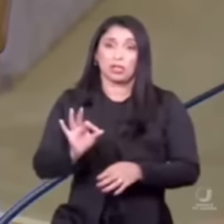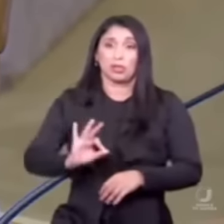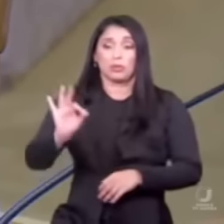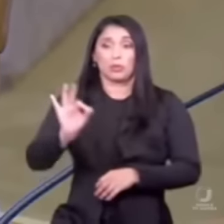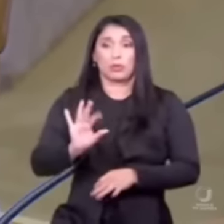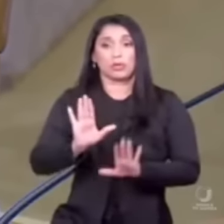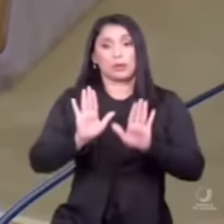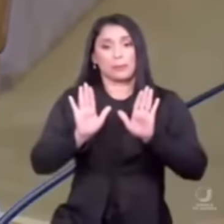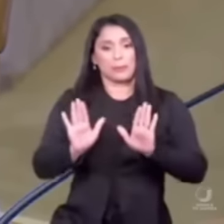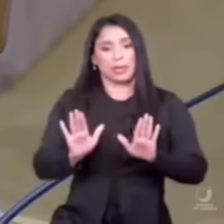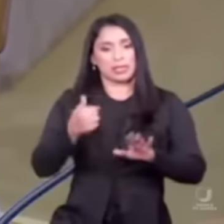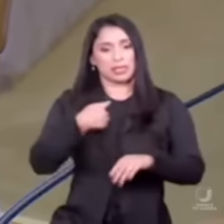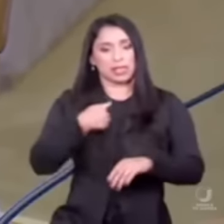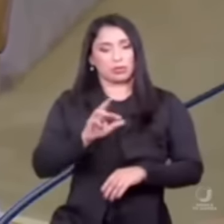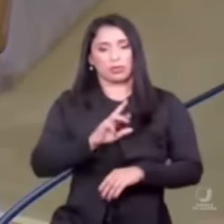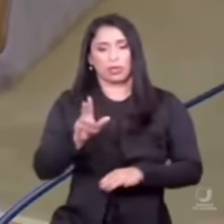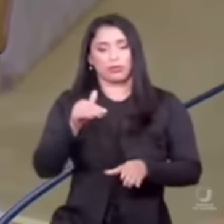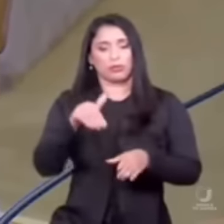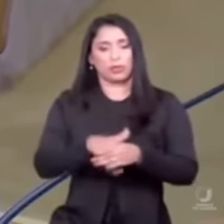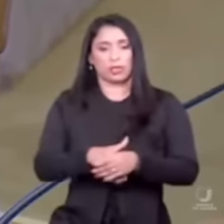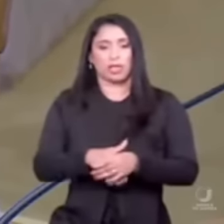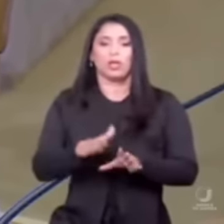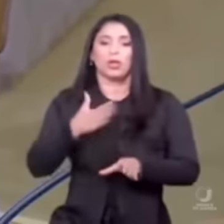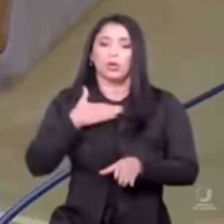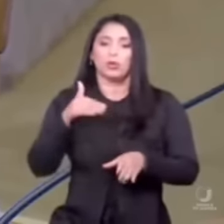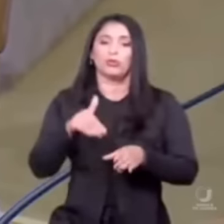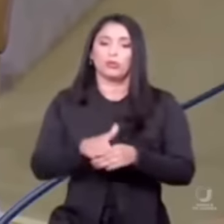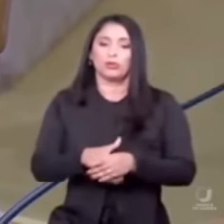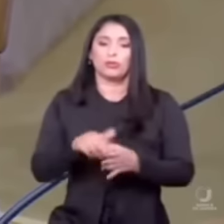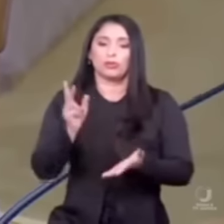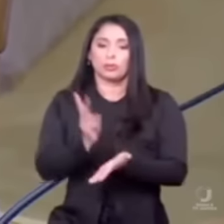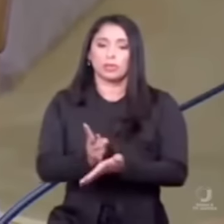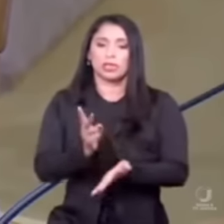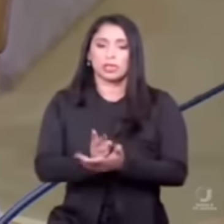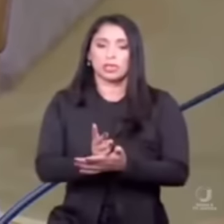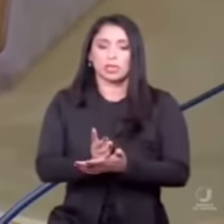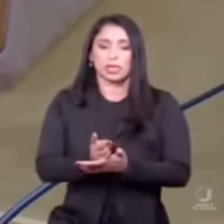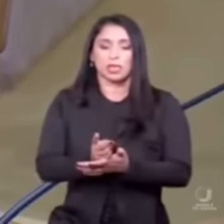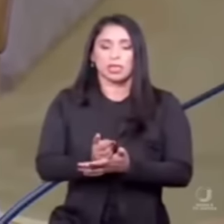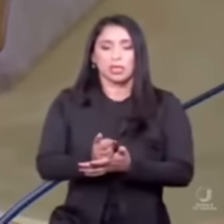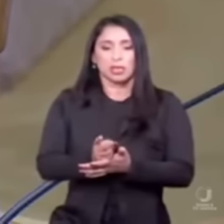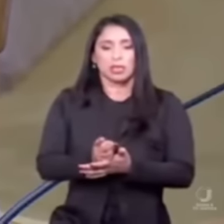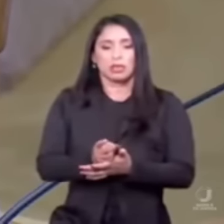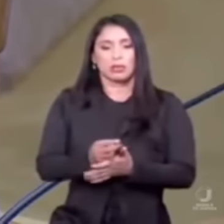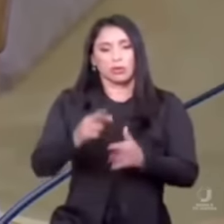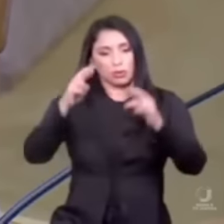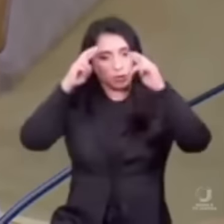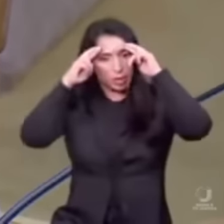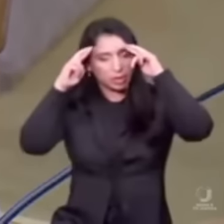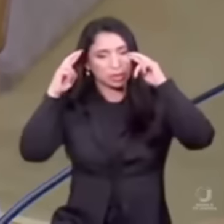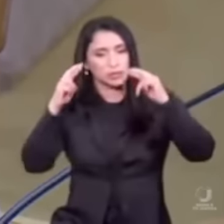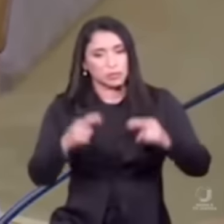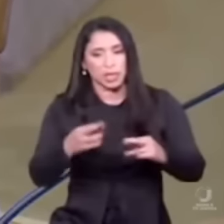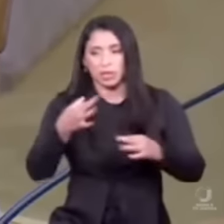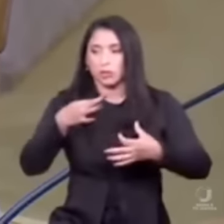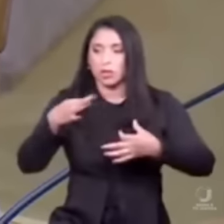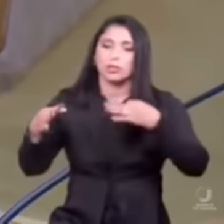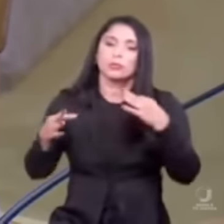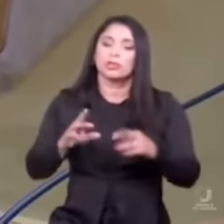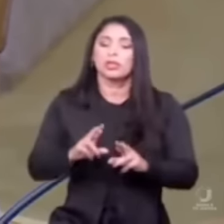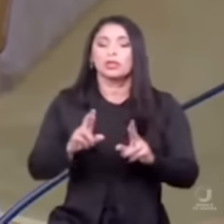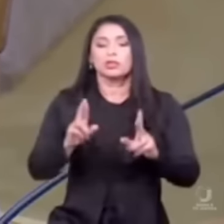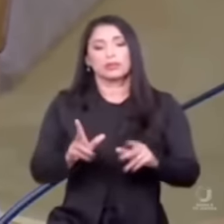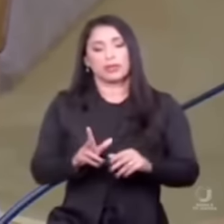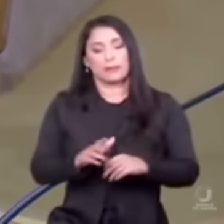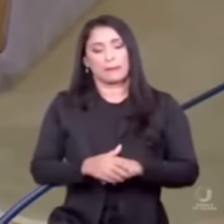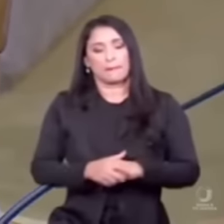não votei isso e o meu voto realmente precisa prevalecer do jeito que eu votei, com todo respeito a todas as opiniões